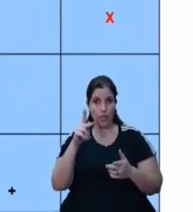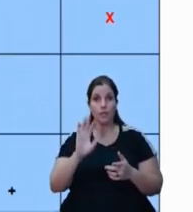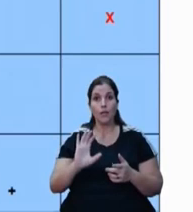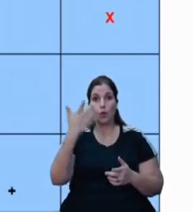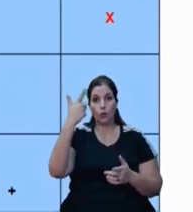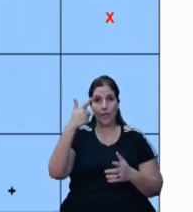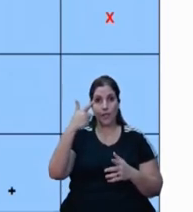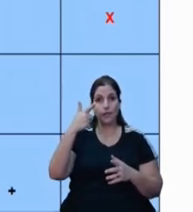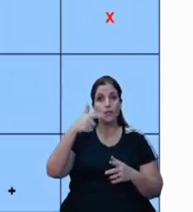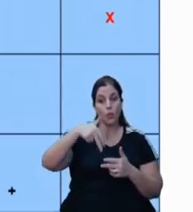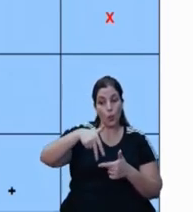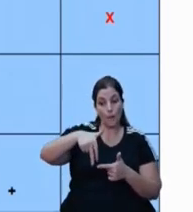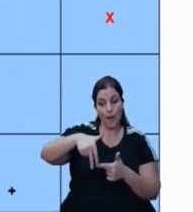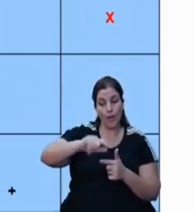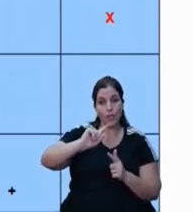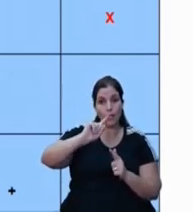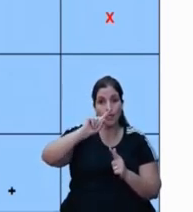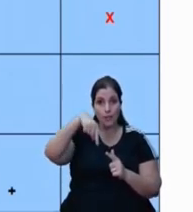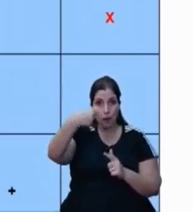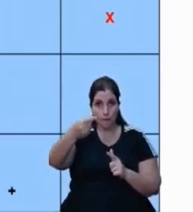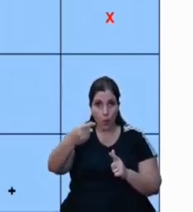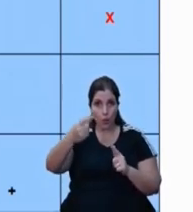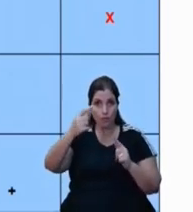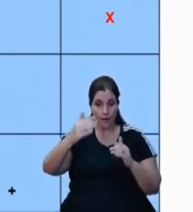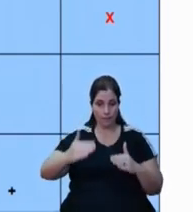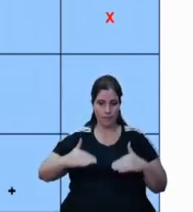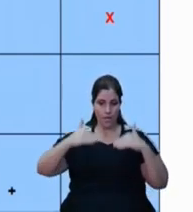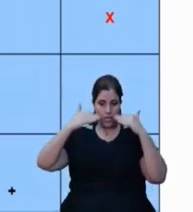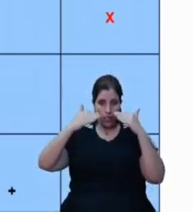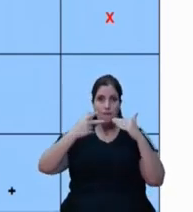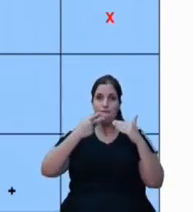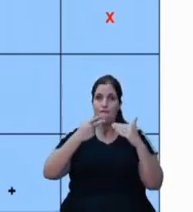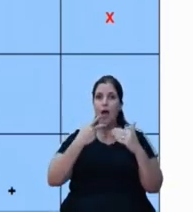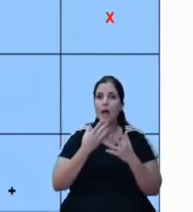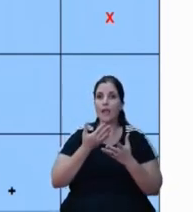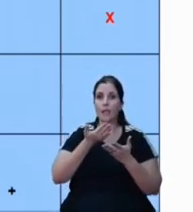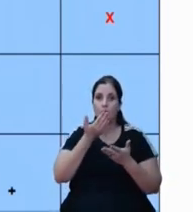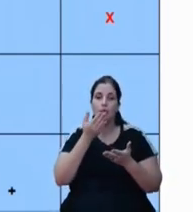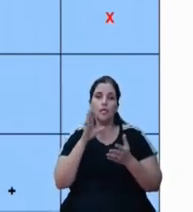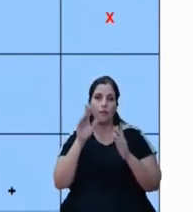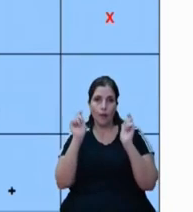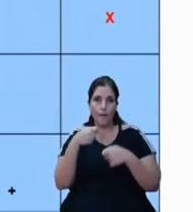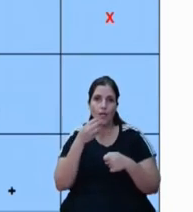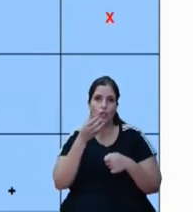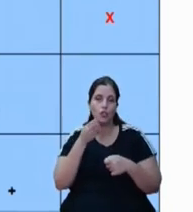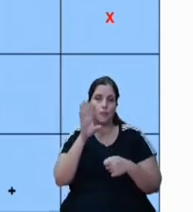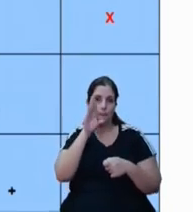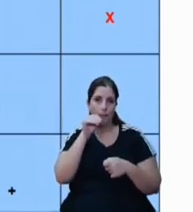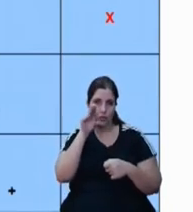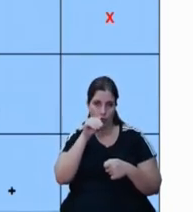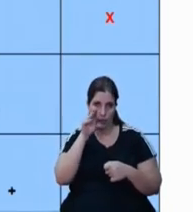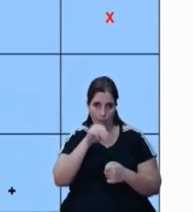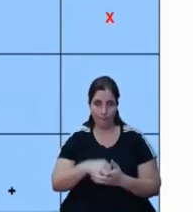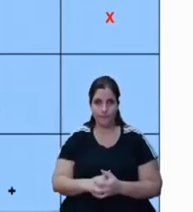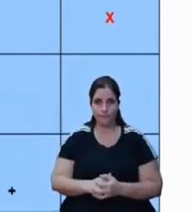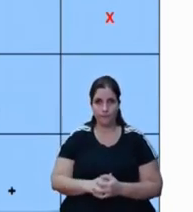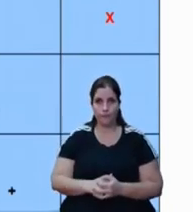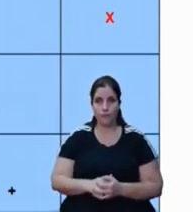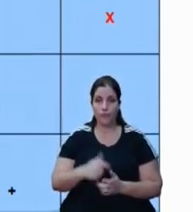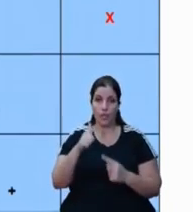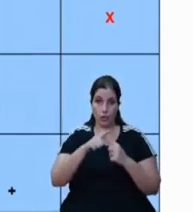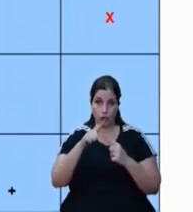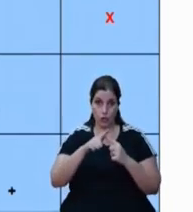depois envolvem os membros superiores, a fala e a deglutição. E estes tipos de HSP são